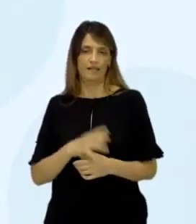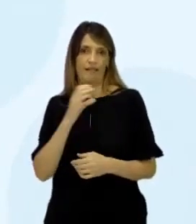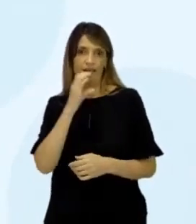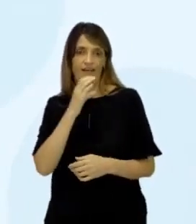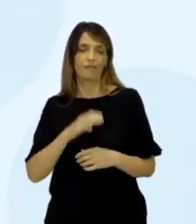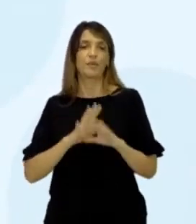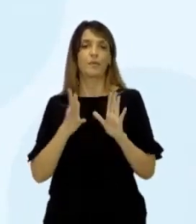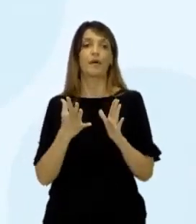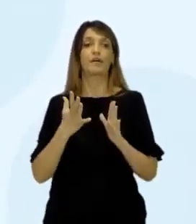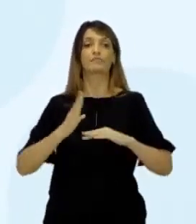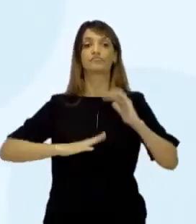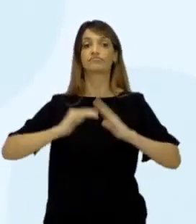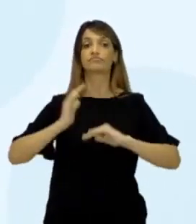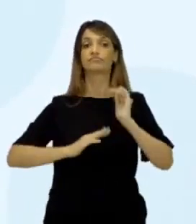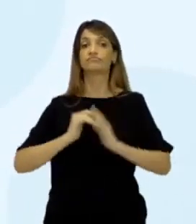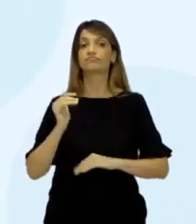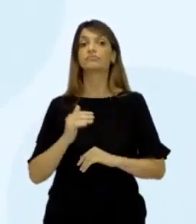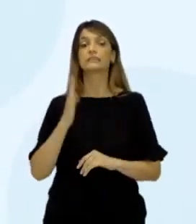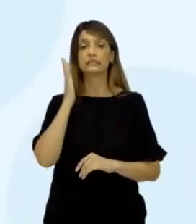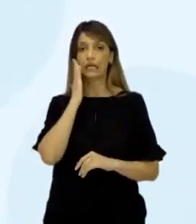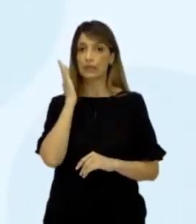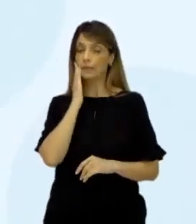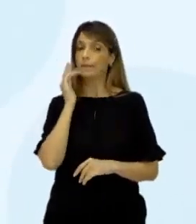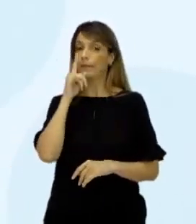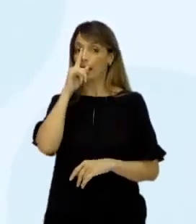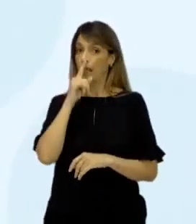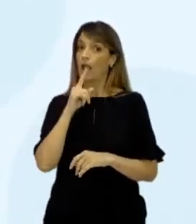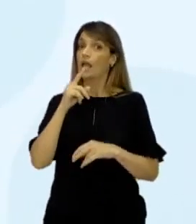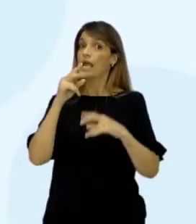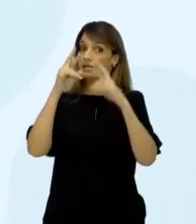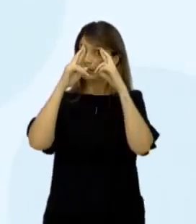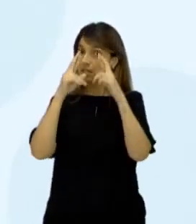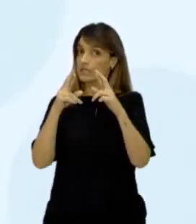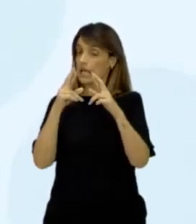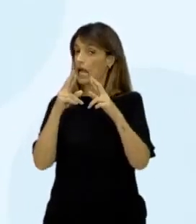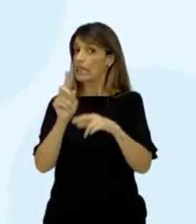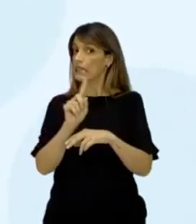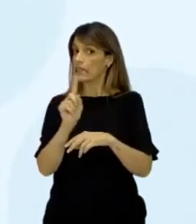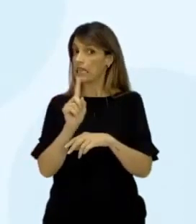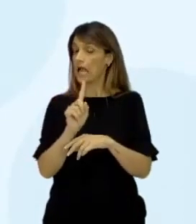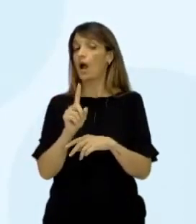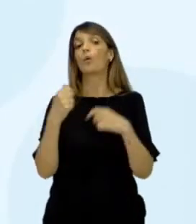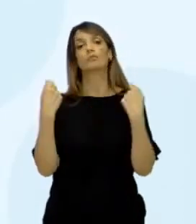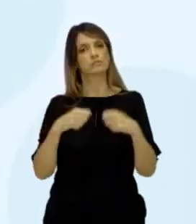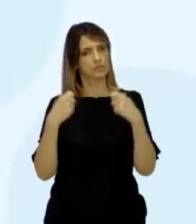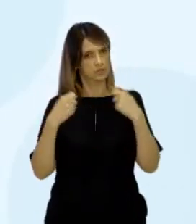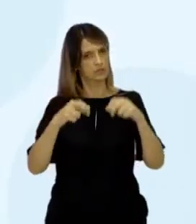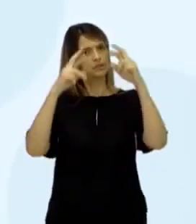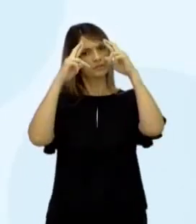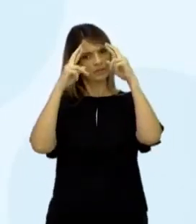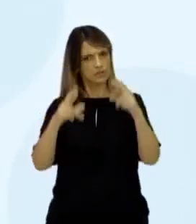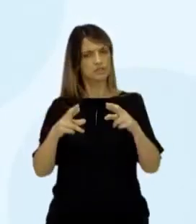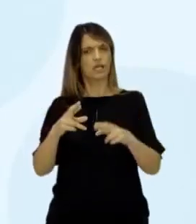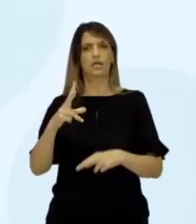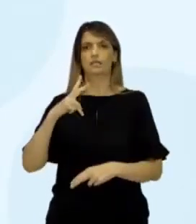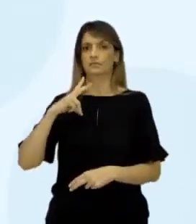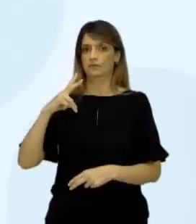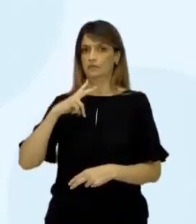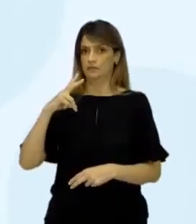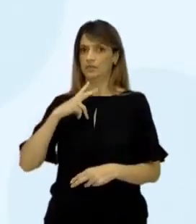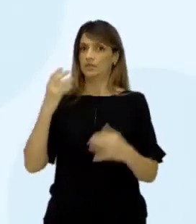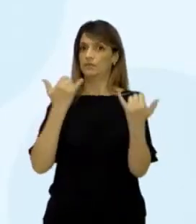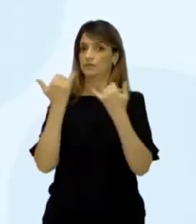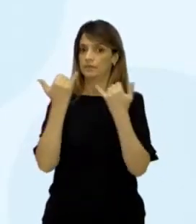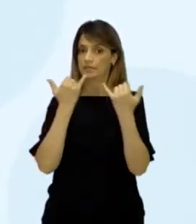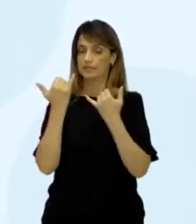a habilidade de hoje é reconhecer os riscos de desrespeito à privacidade e as consequências do uso indevido de dados pessoais,